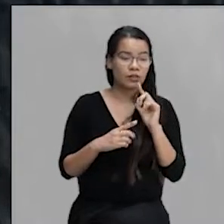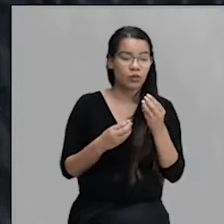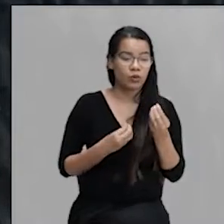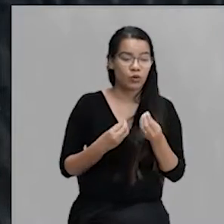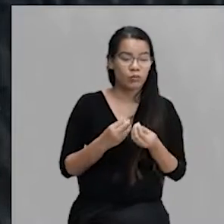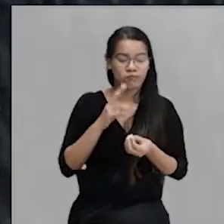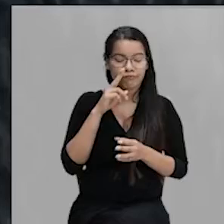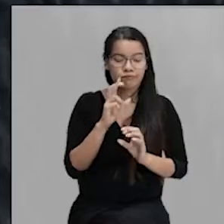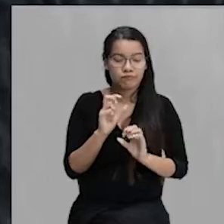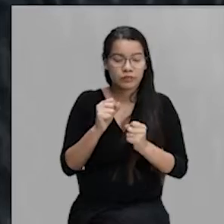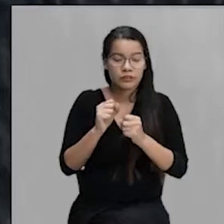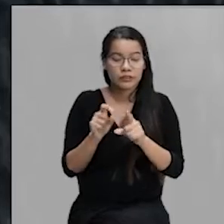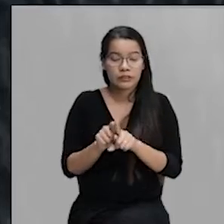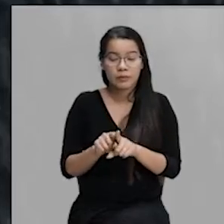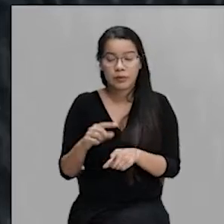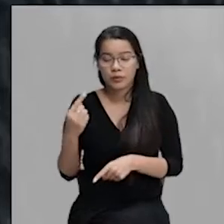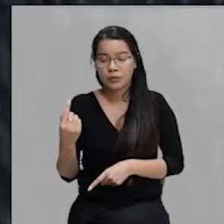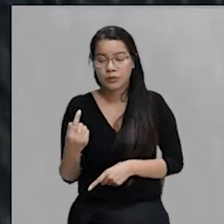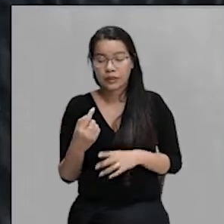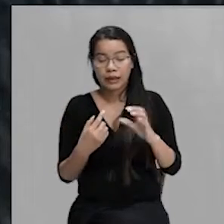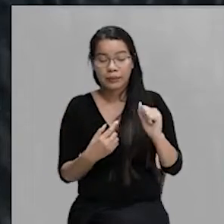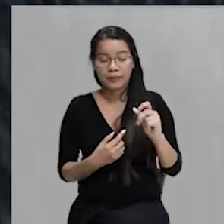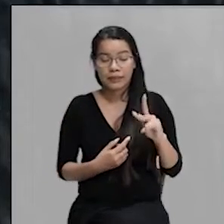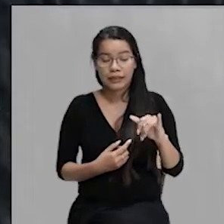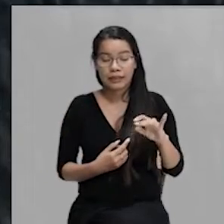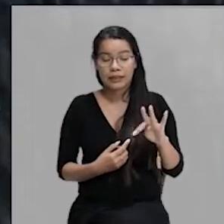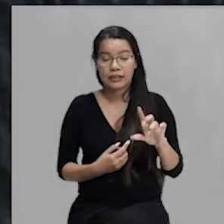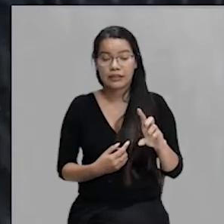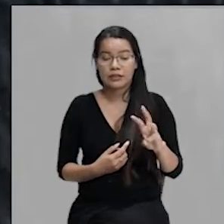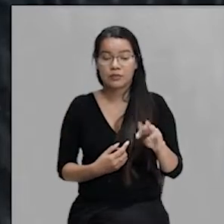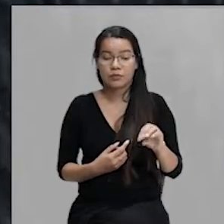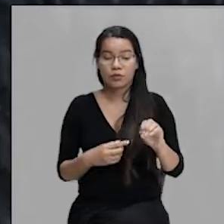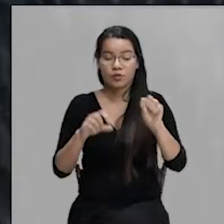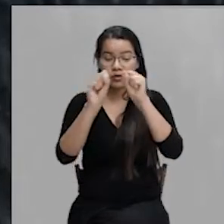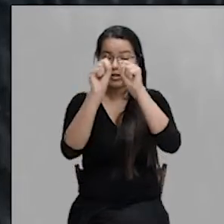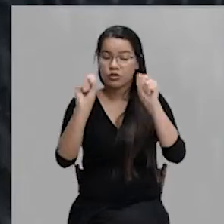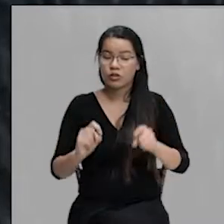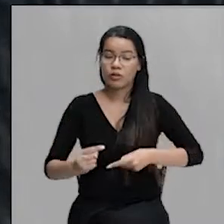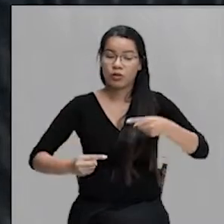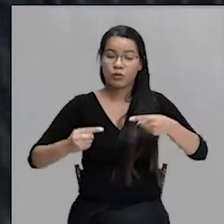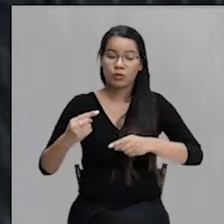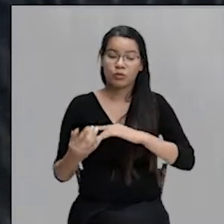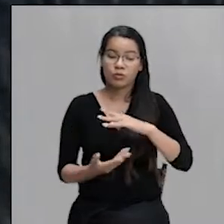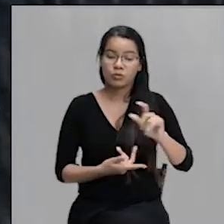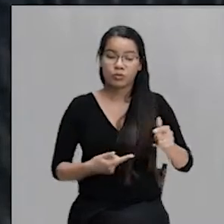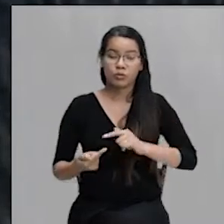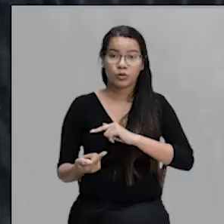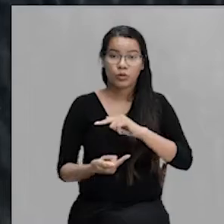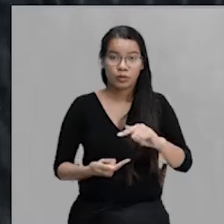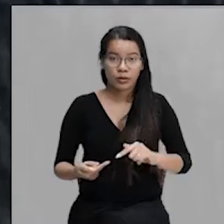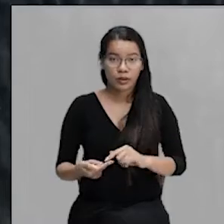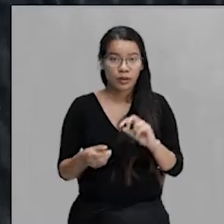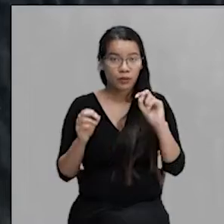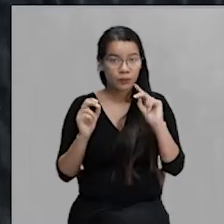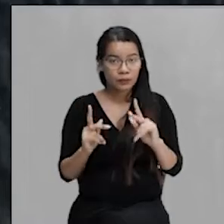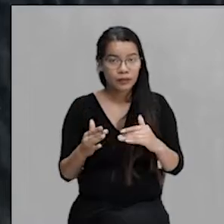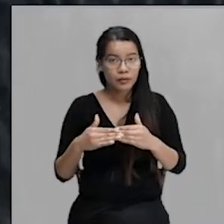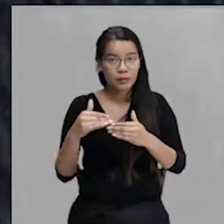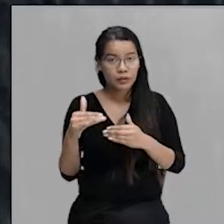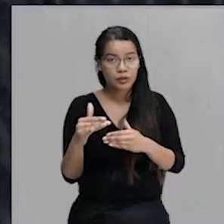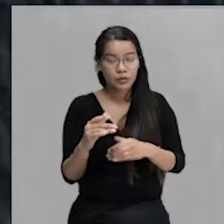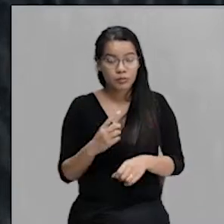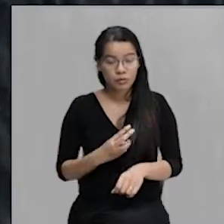potência hegemônica e o capitalismo como sistema dominante no mundo globalizado. Beleza? Vamos lá então. A partir desse